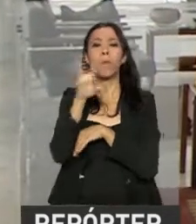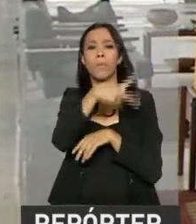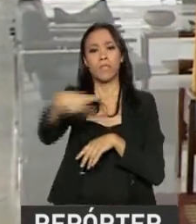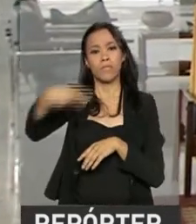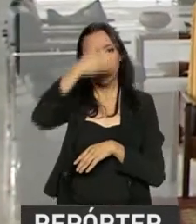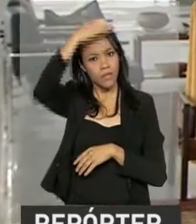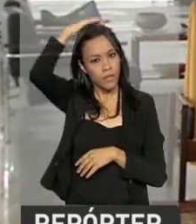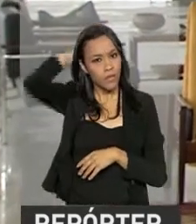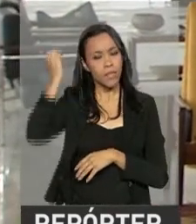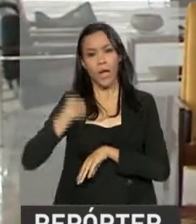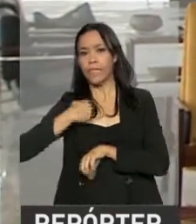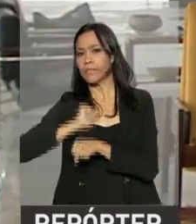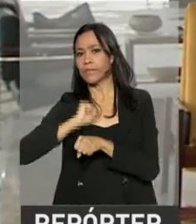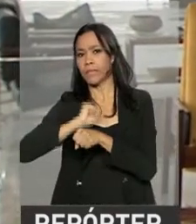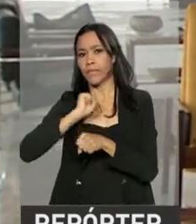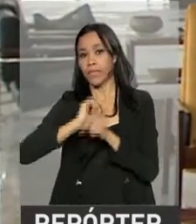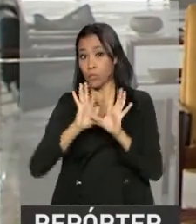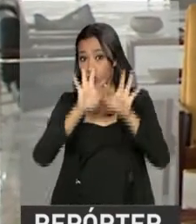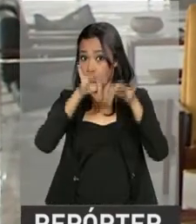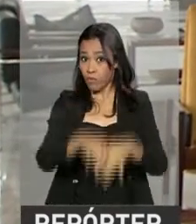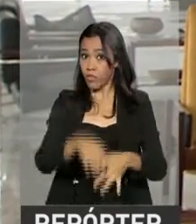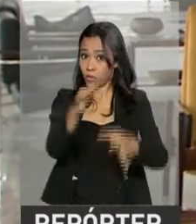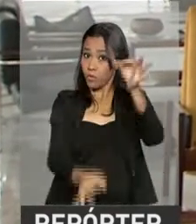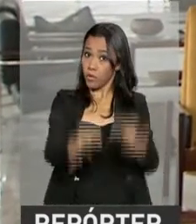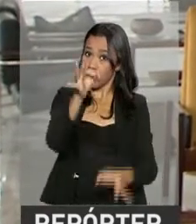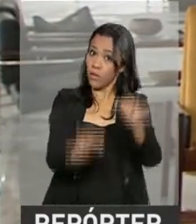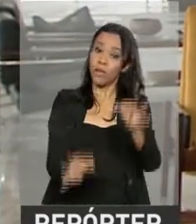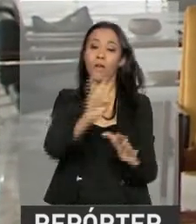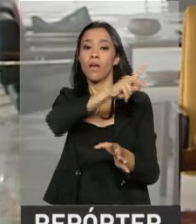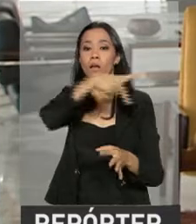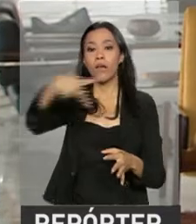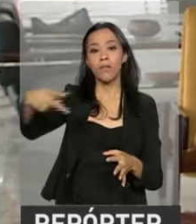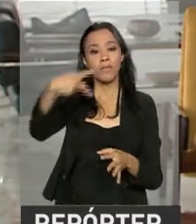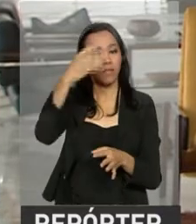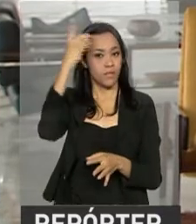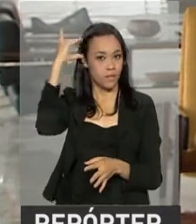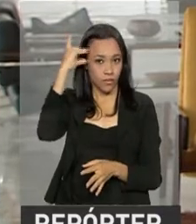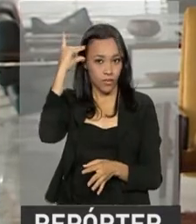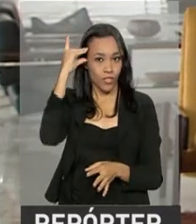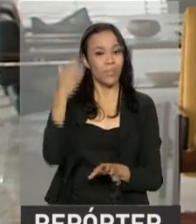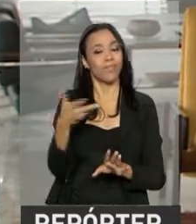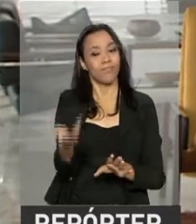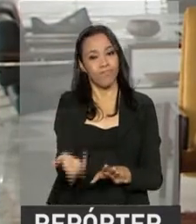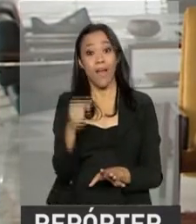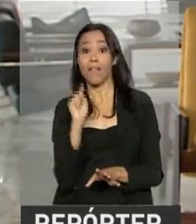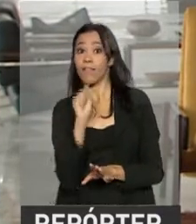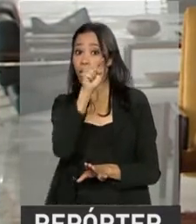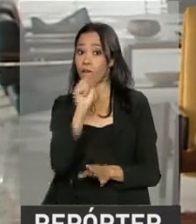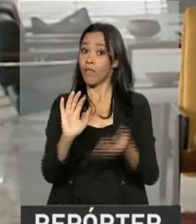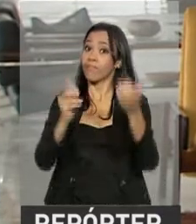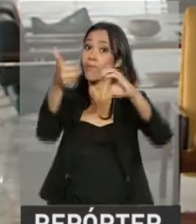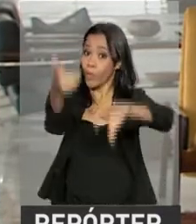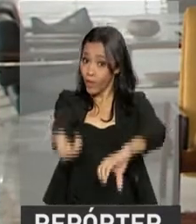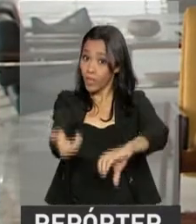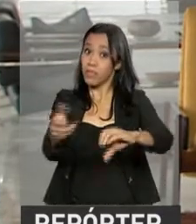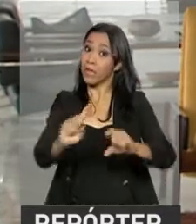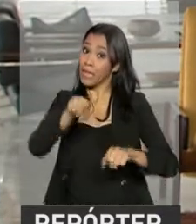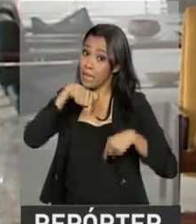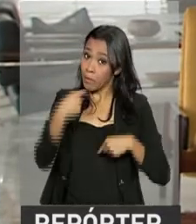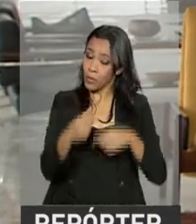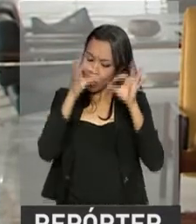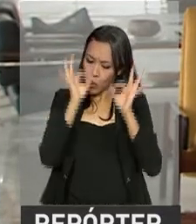Temer está aguardando o fim do julgamento da presidente afastado da Dilma Rousseff lá no Congresso para